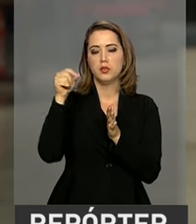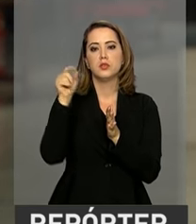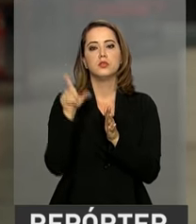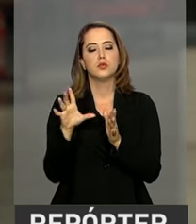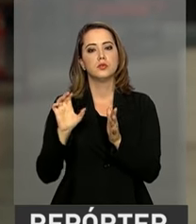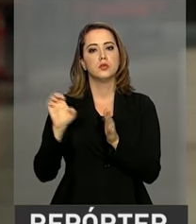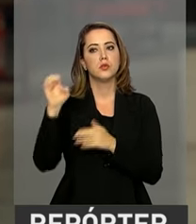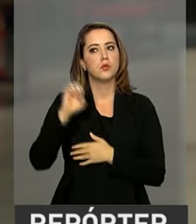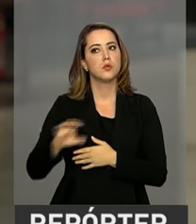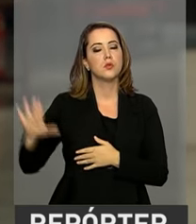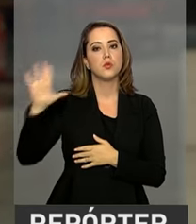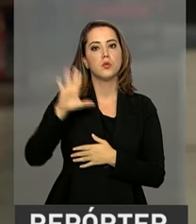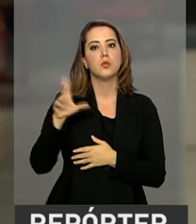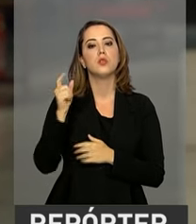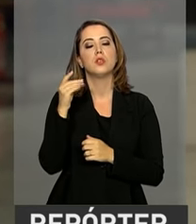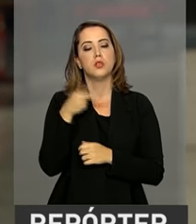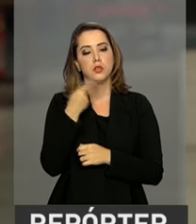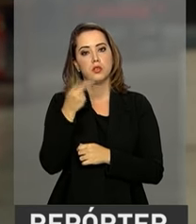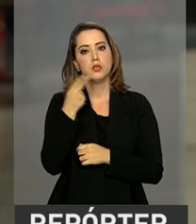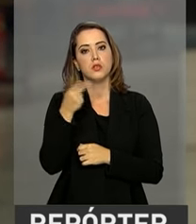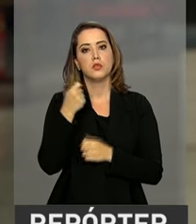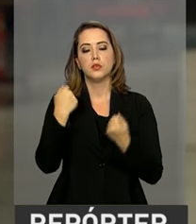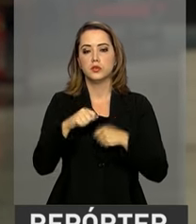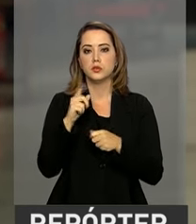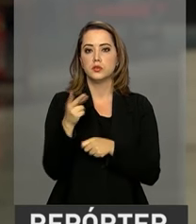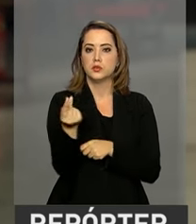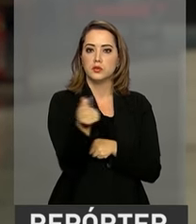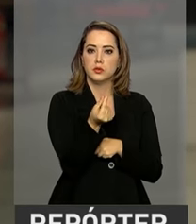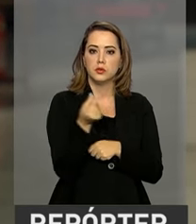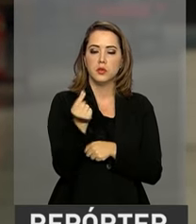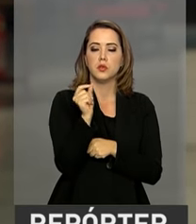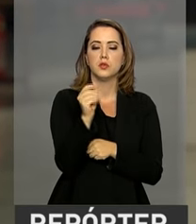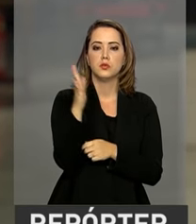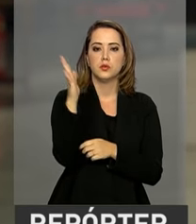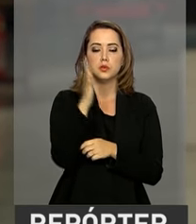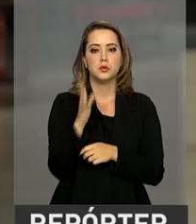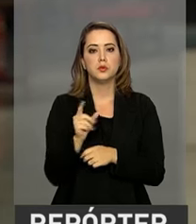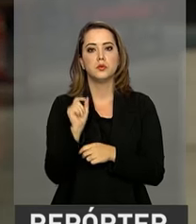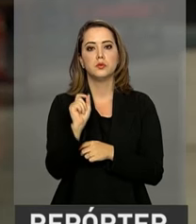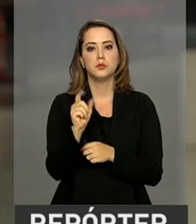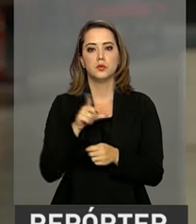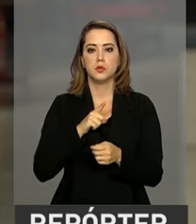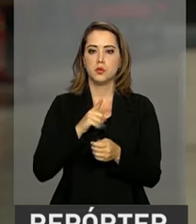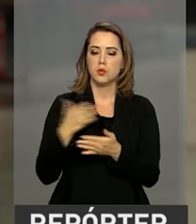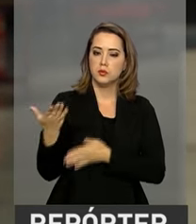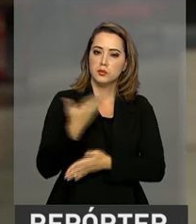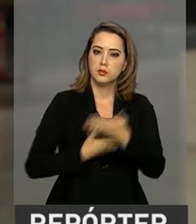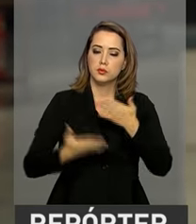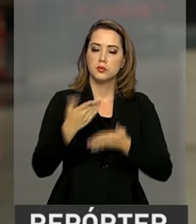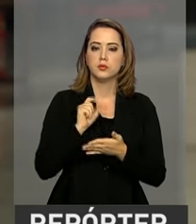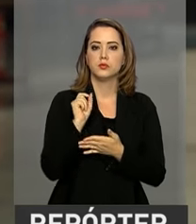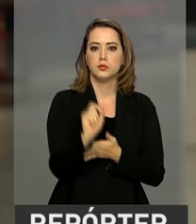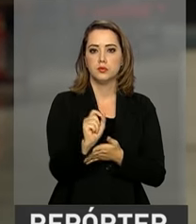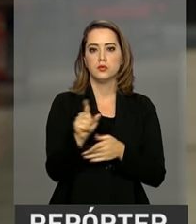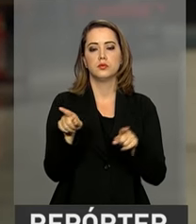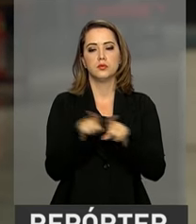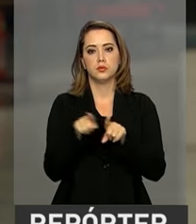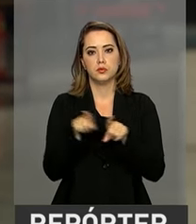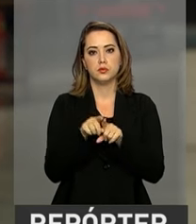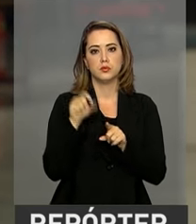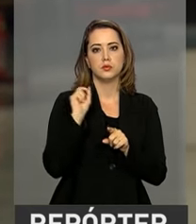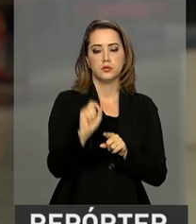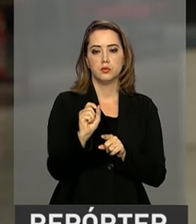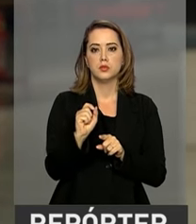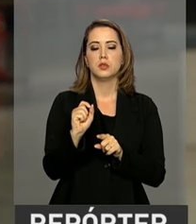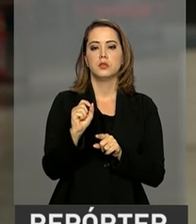a união europeia e citou as reservas internacionais o sistema de câmbio flutuante e também um sistema financeiro